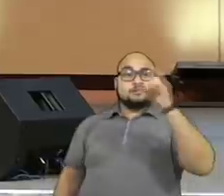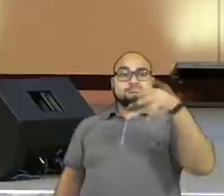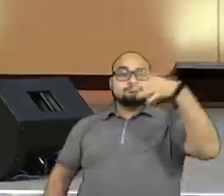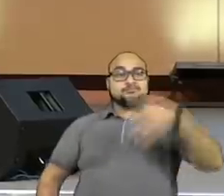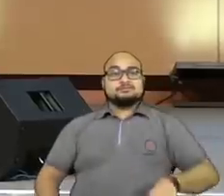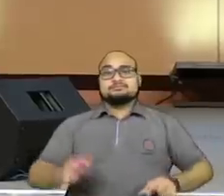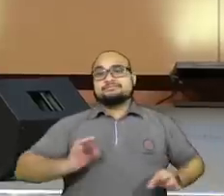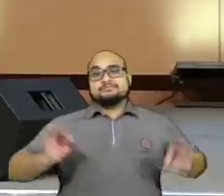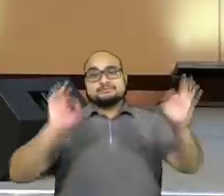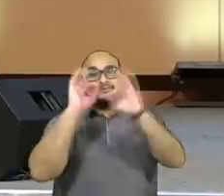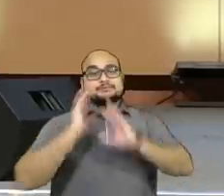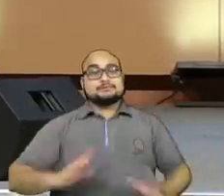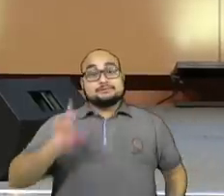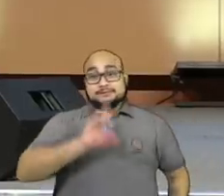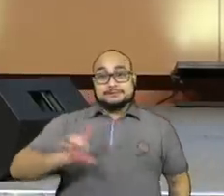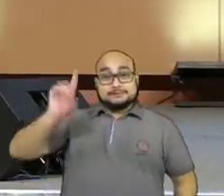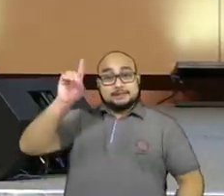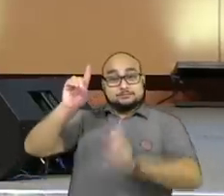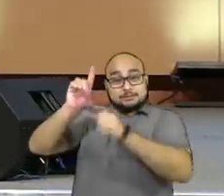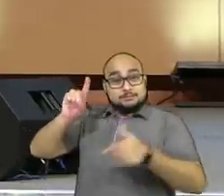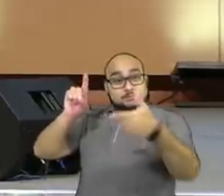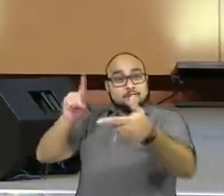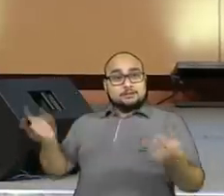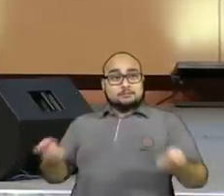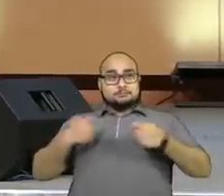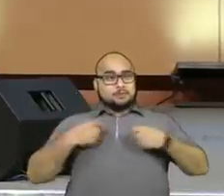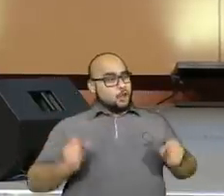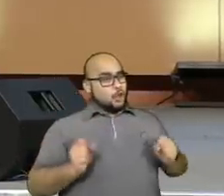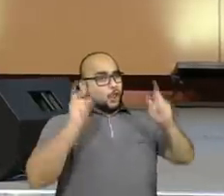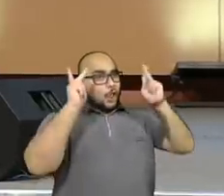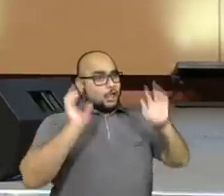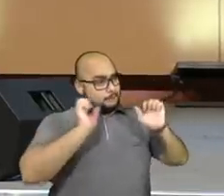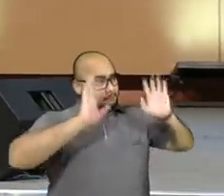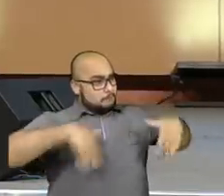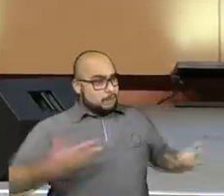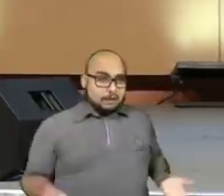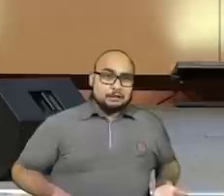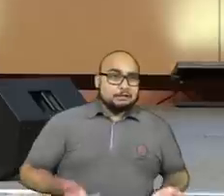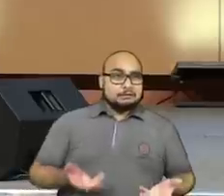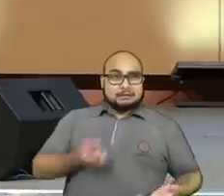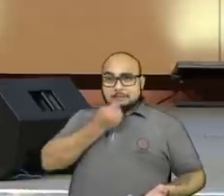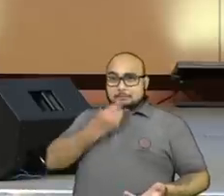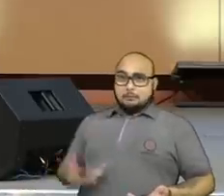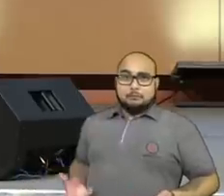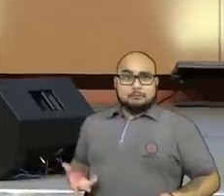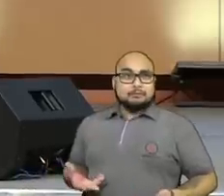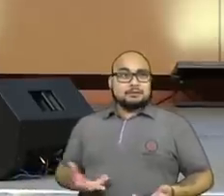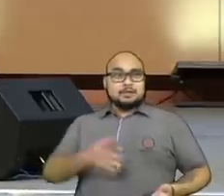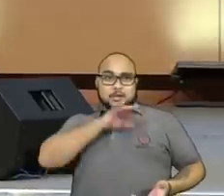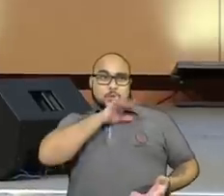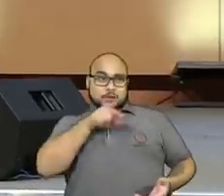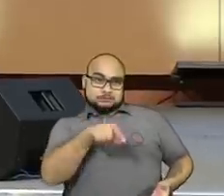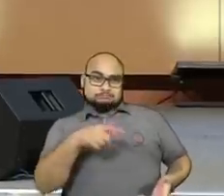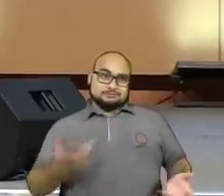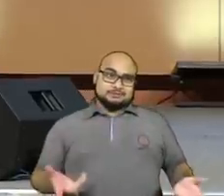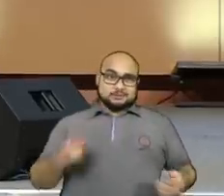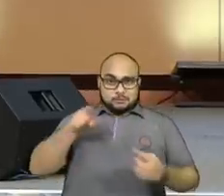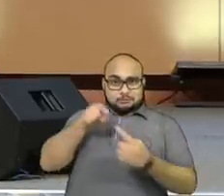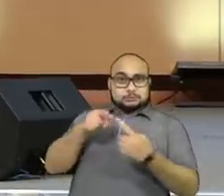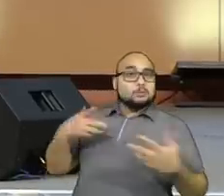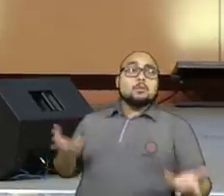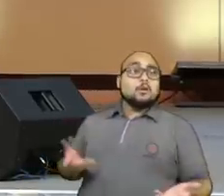não faz nada que, se der certo, ok, se não der certo, também está bom. Qual é o propósito? Por